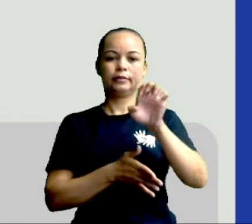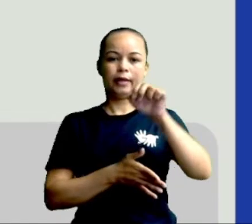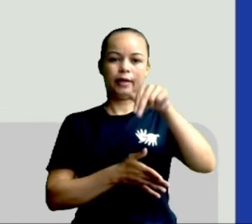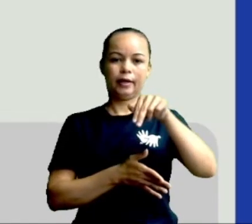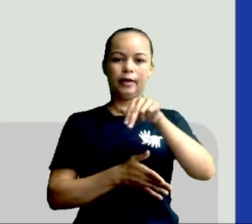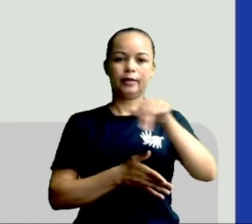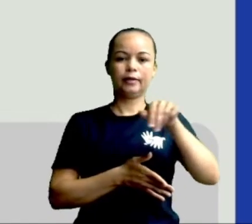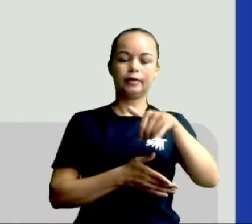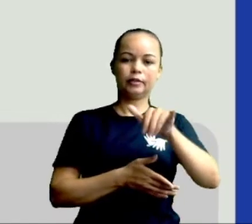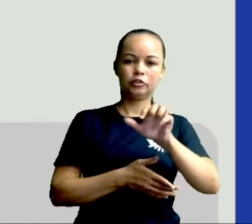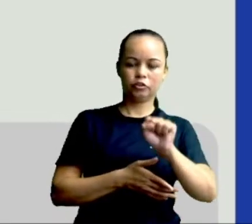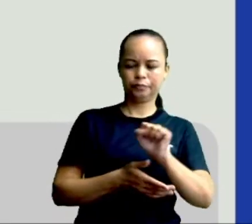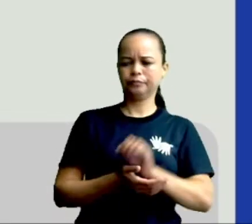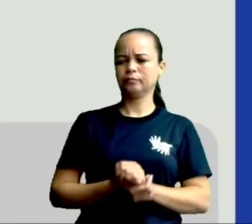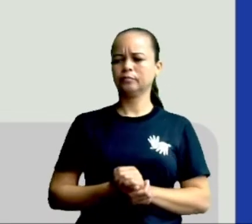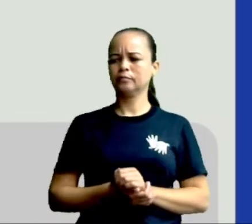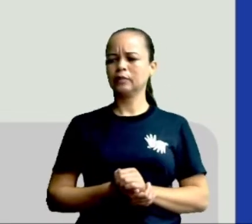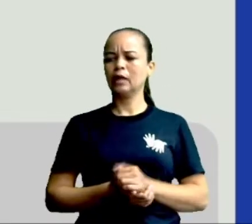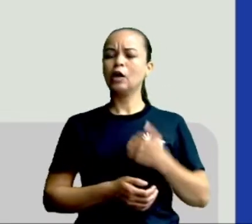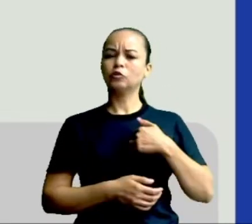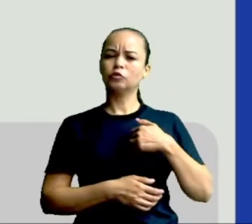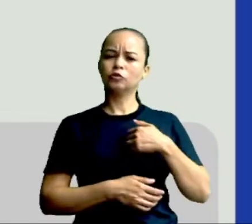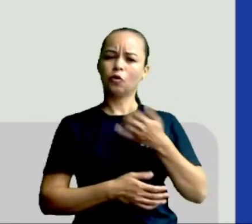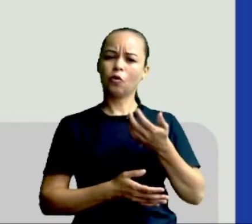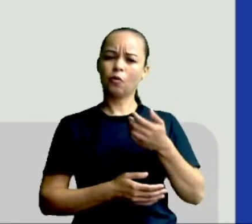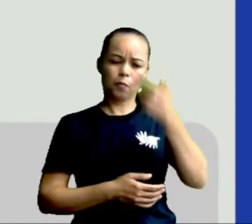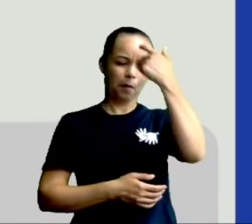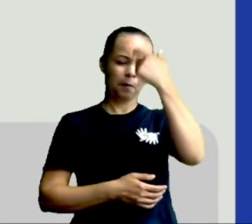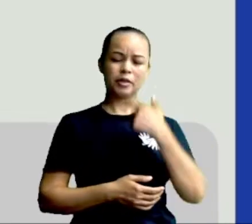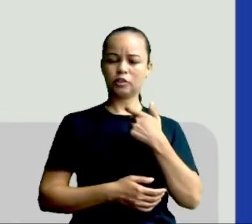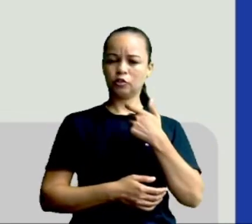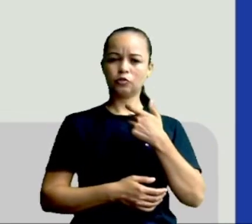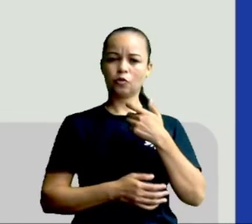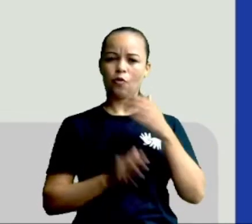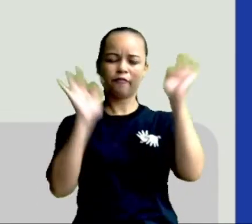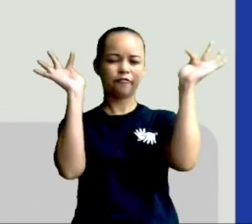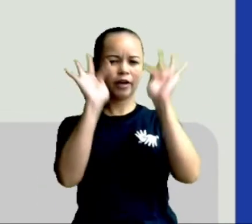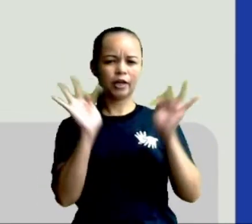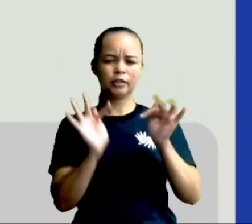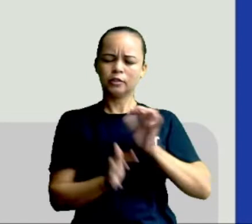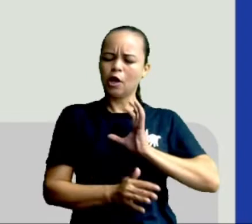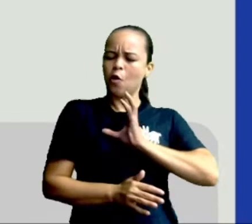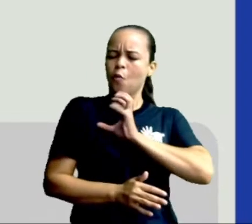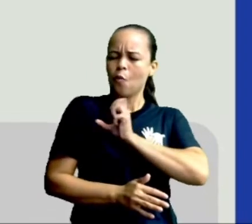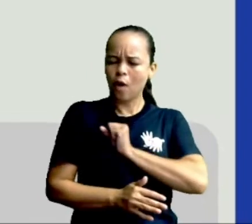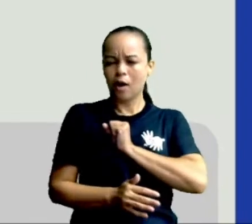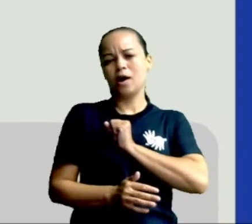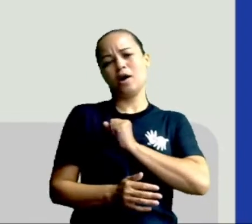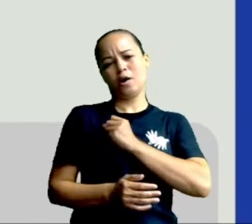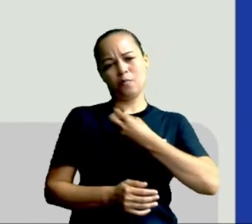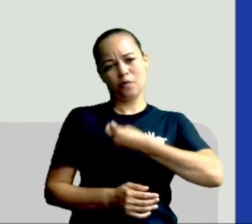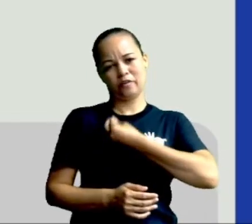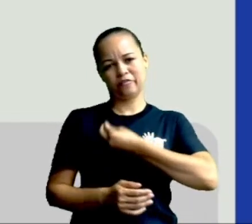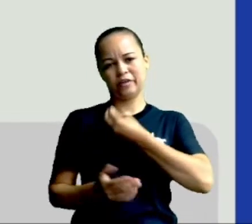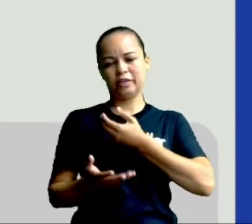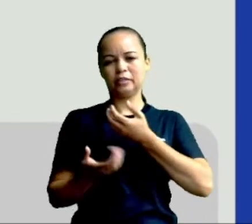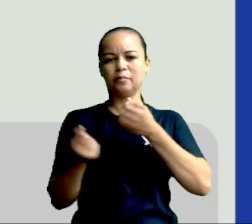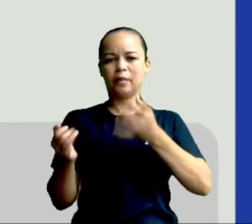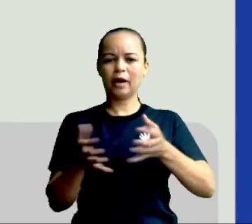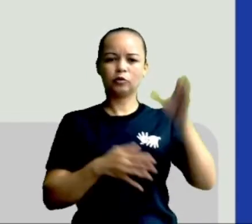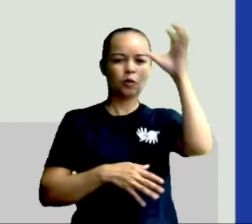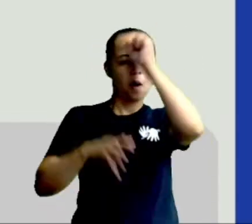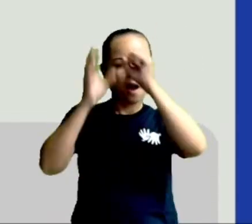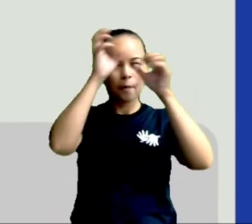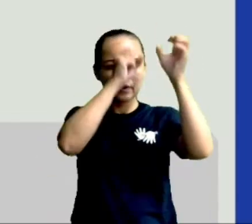sou eu? Sou uma pessoa feliz, amo muito a vida e dela sou aprendiz.